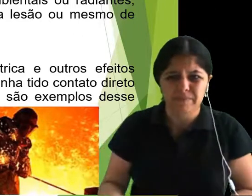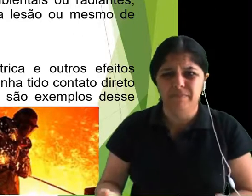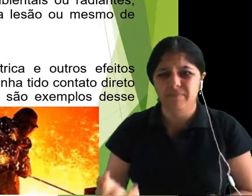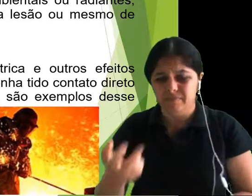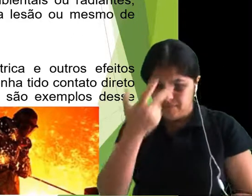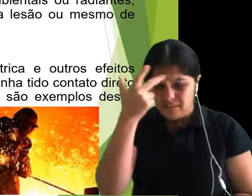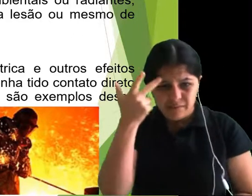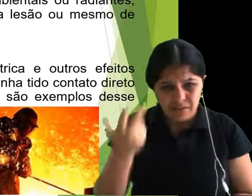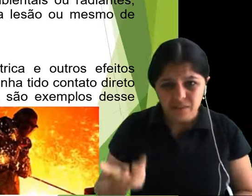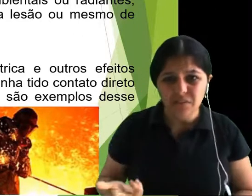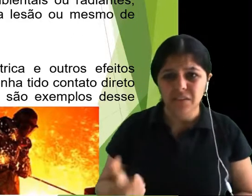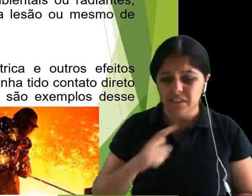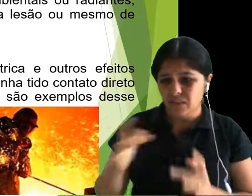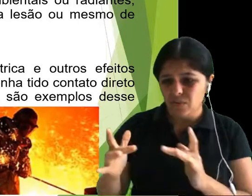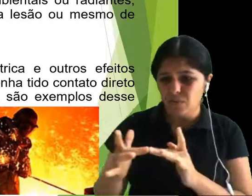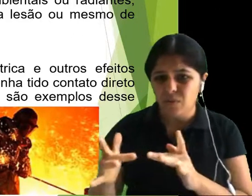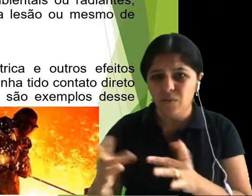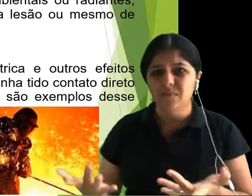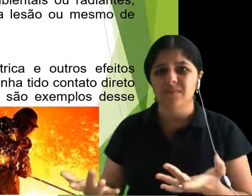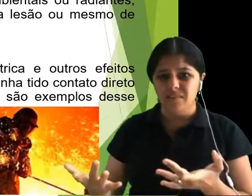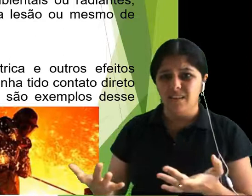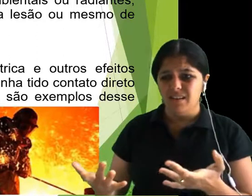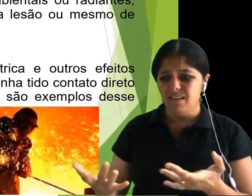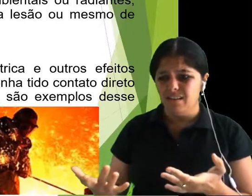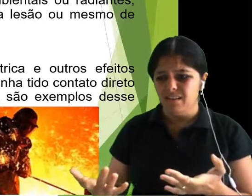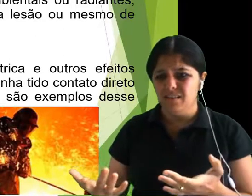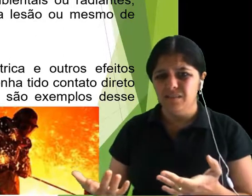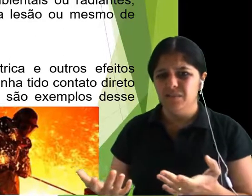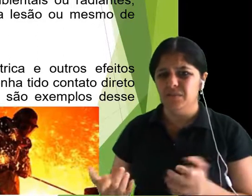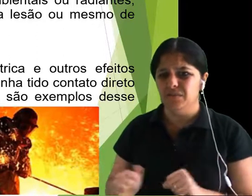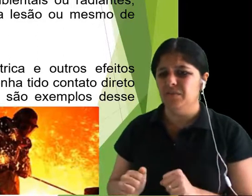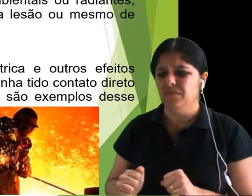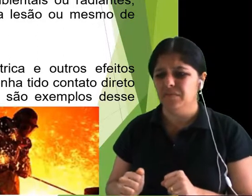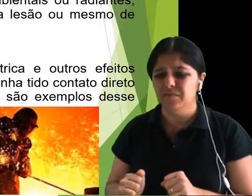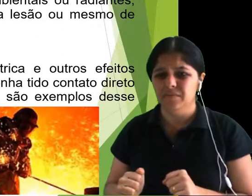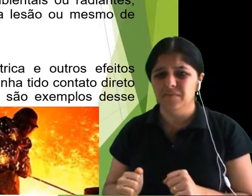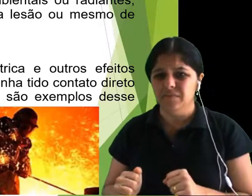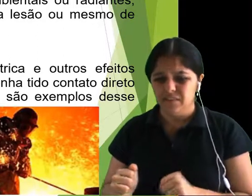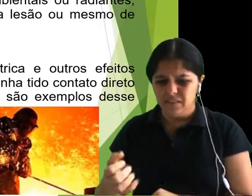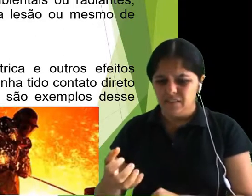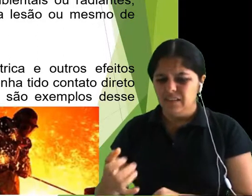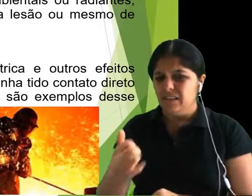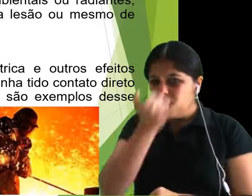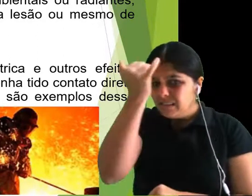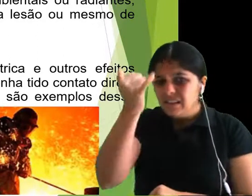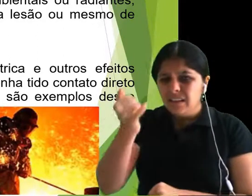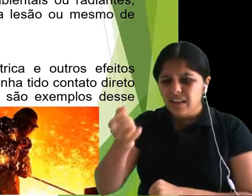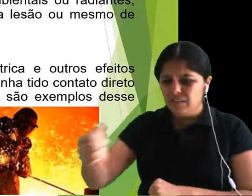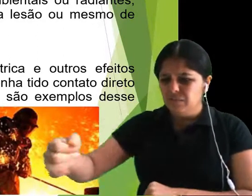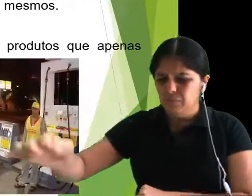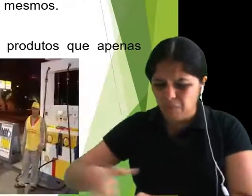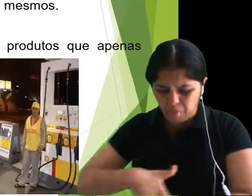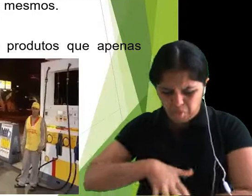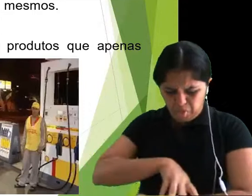sem que a pessoa tenha tido contato direto com a fonte de temperatura extrema, são exemplos desse acidente tipo,